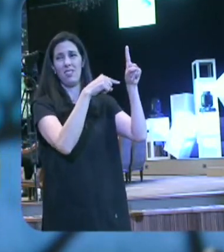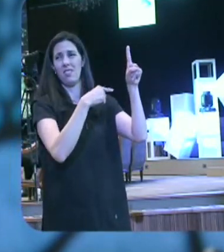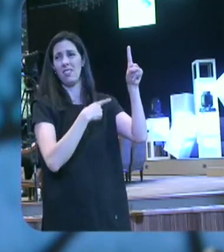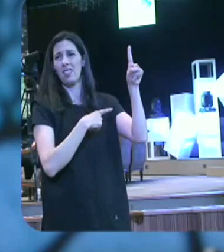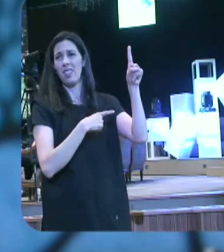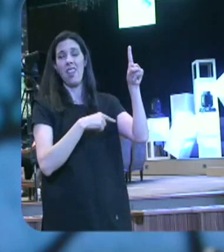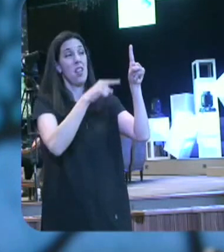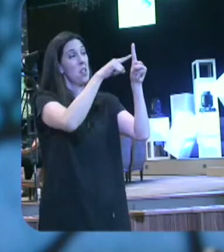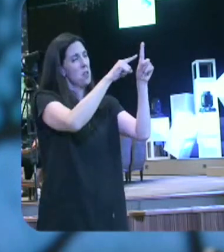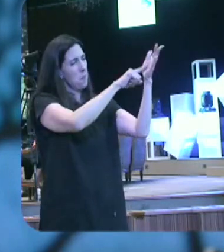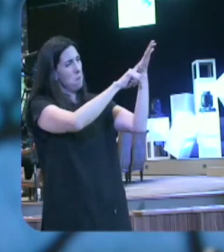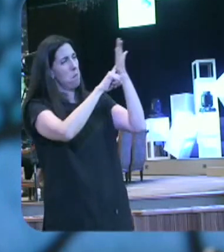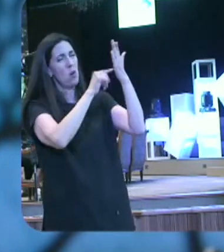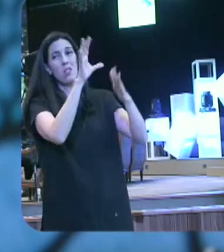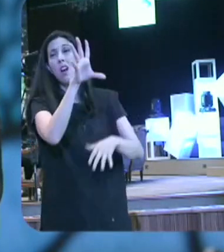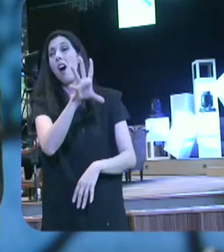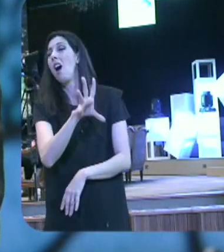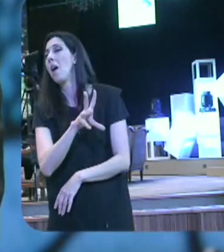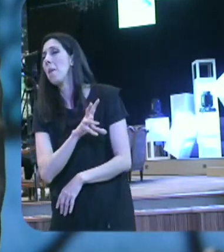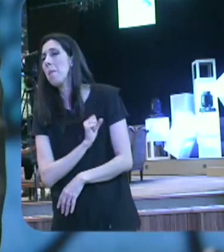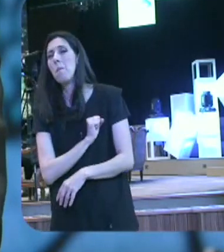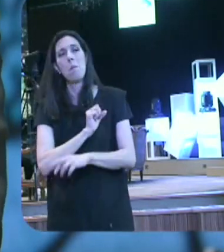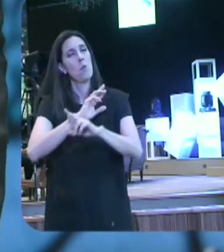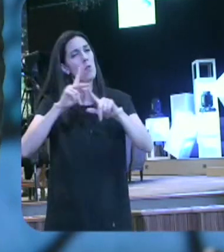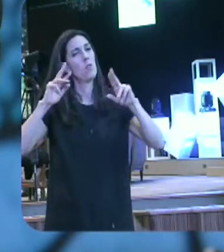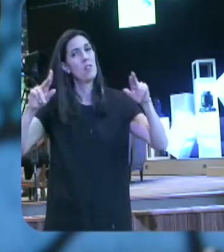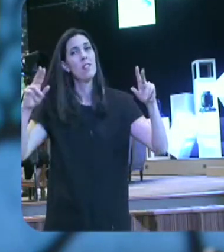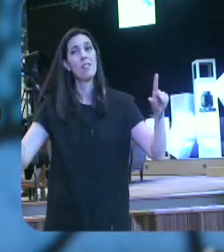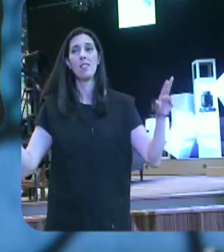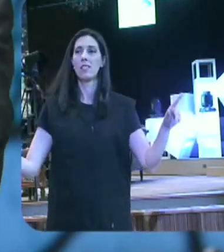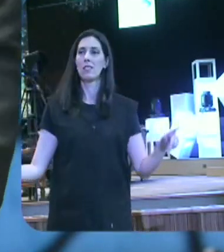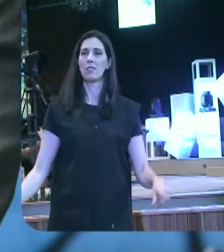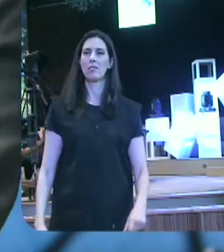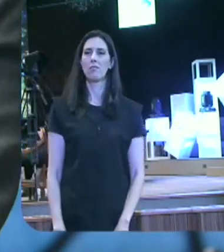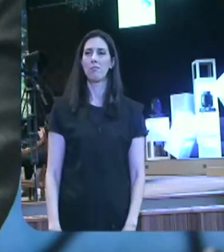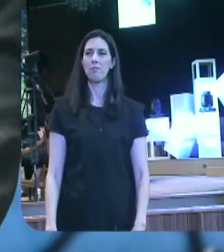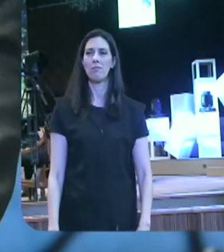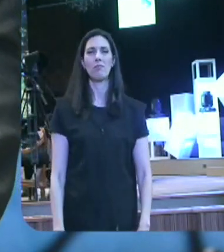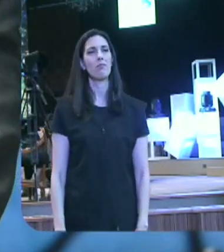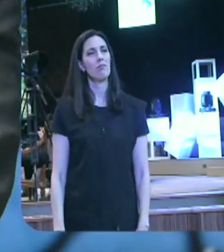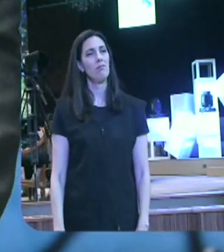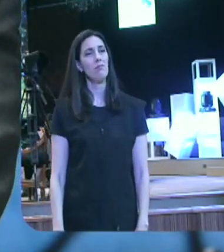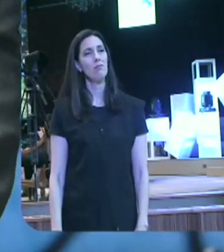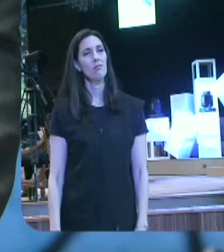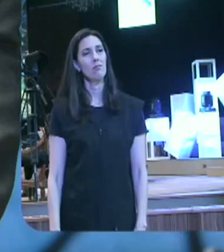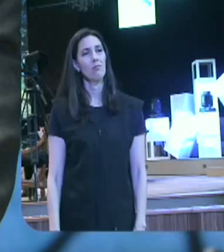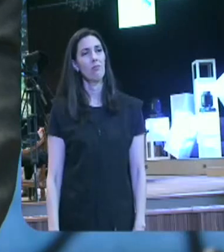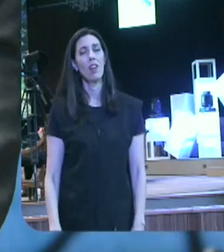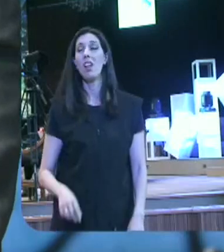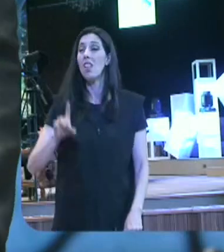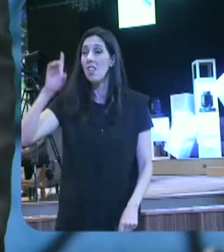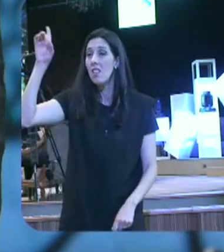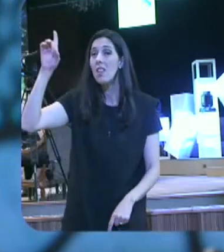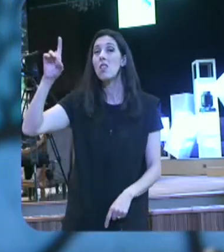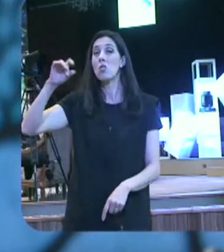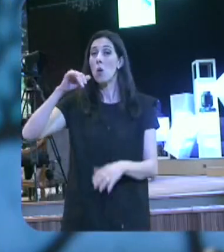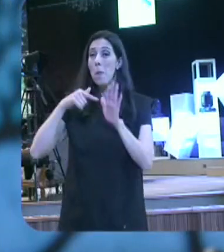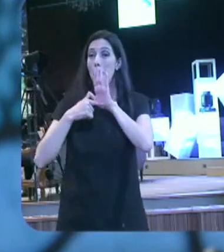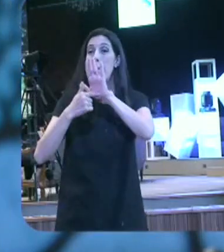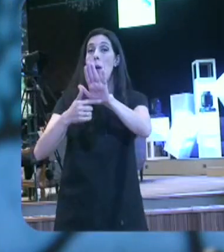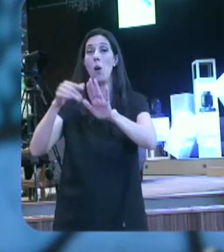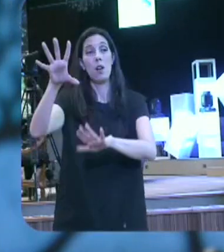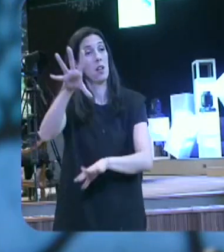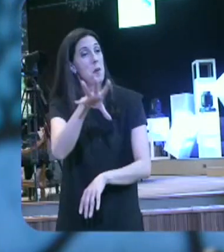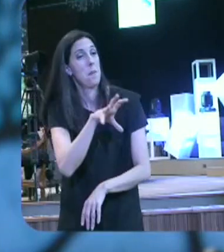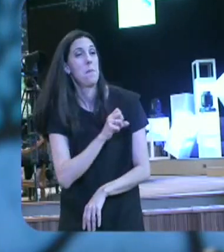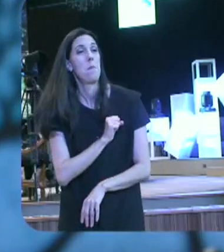o meu amor em tantos momentos diferentes da tua vida, acompanhado o teu dia a dia, então, como uma